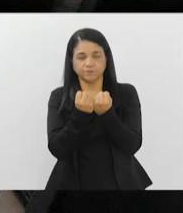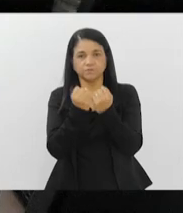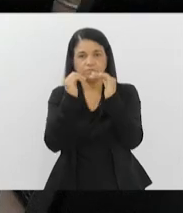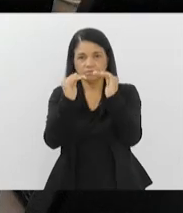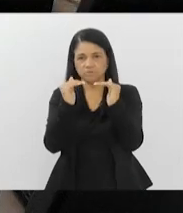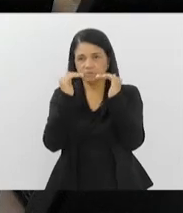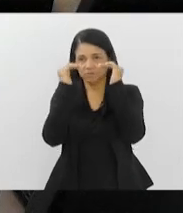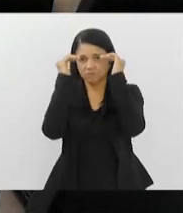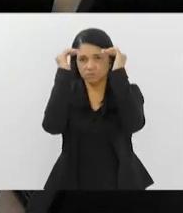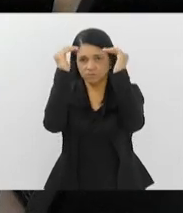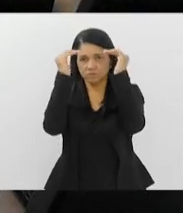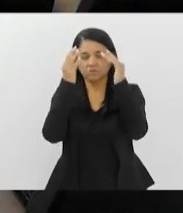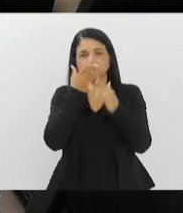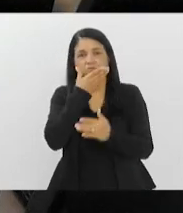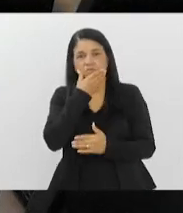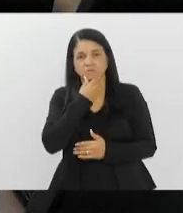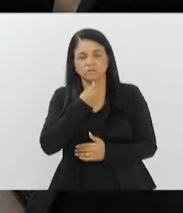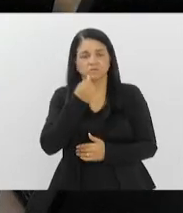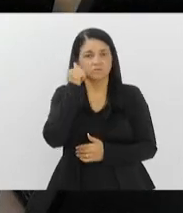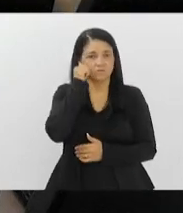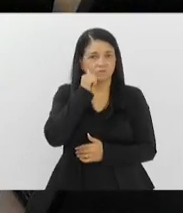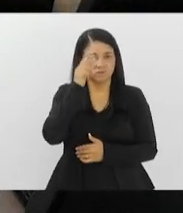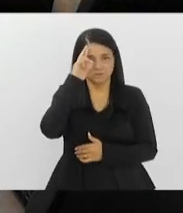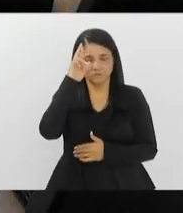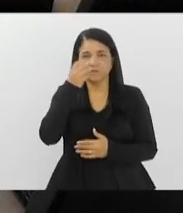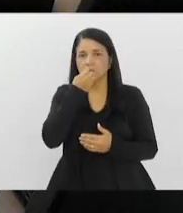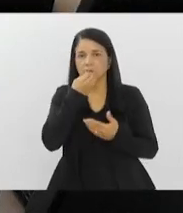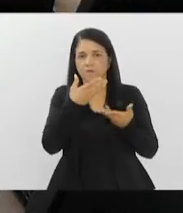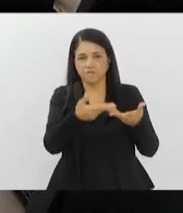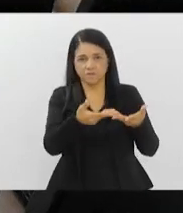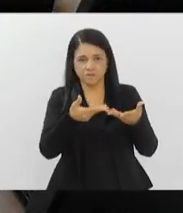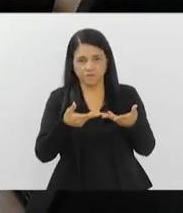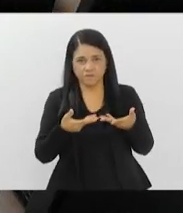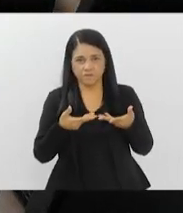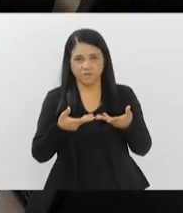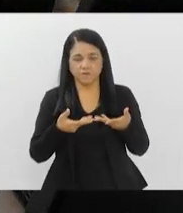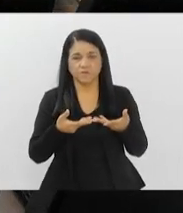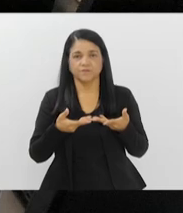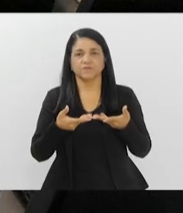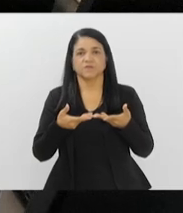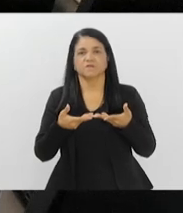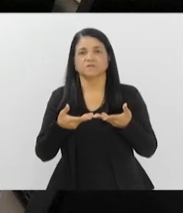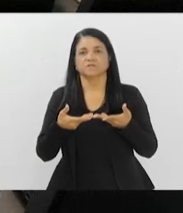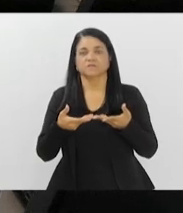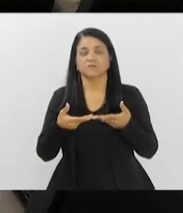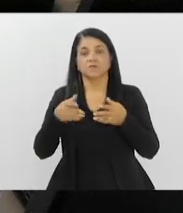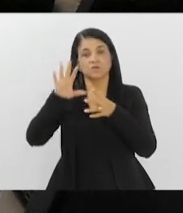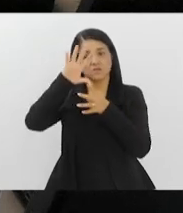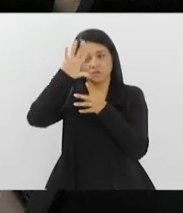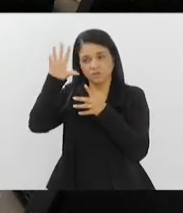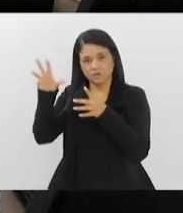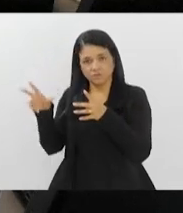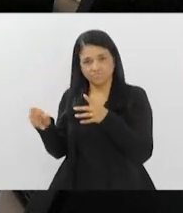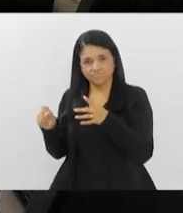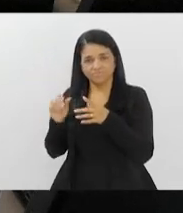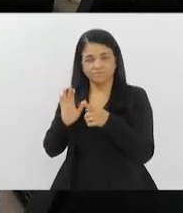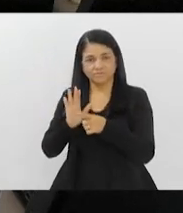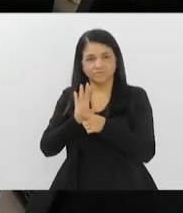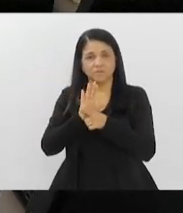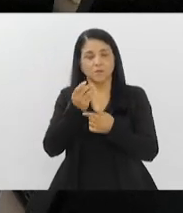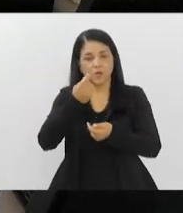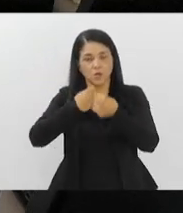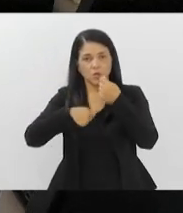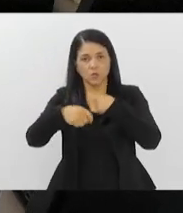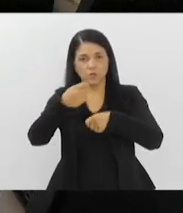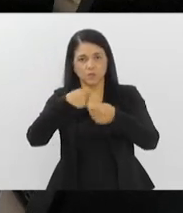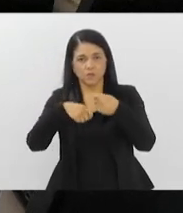Autoridades presentes, senhoras e senhores, sejam todos bem-vindos ao evento As Contribuições do Continente Africano para a Economia do Estado